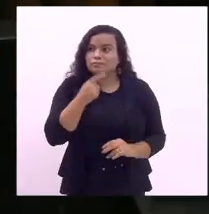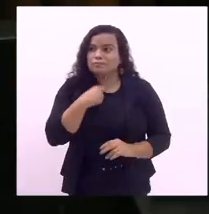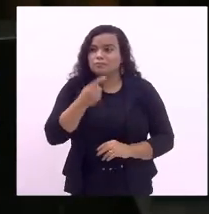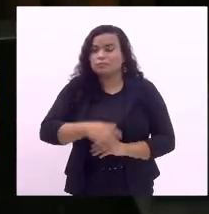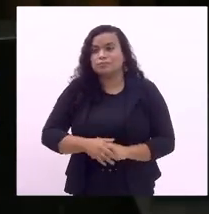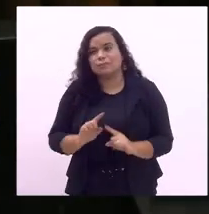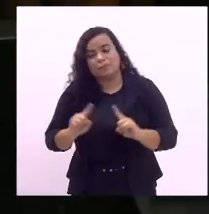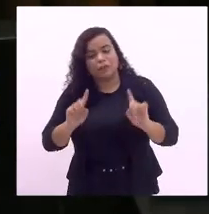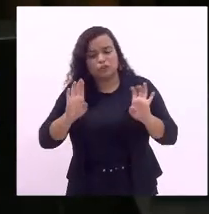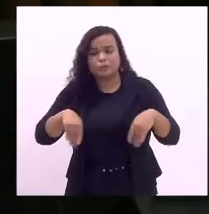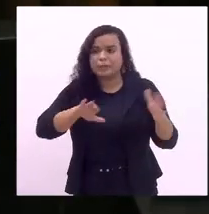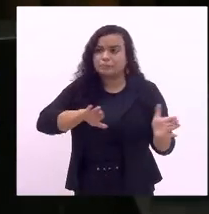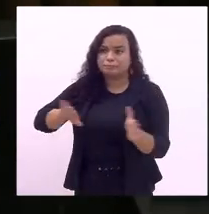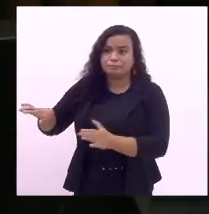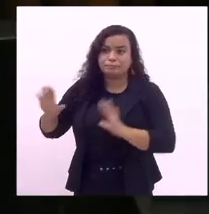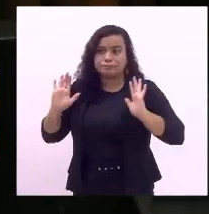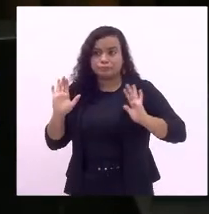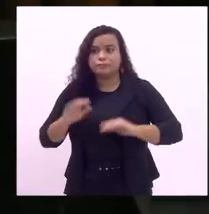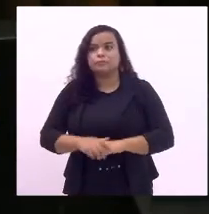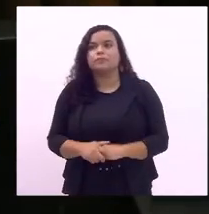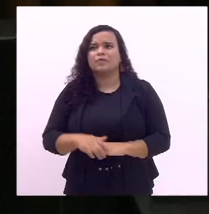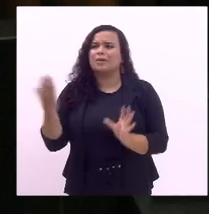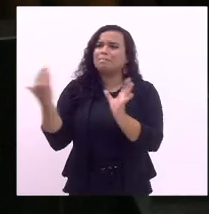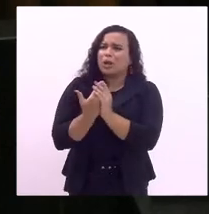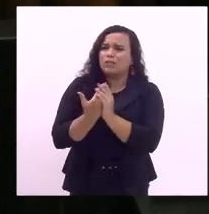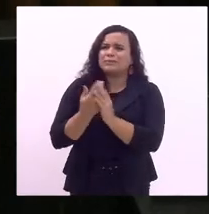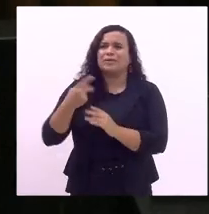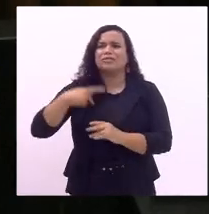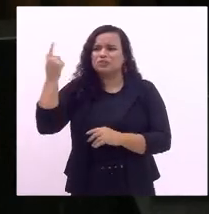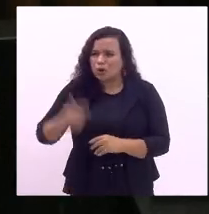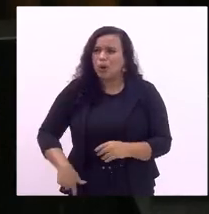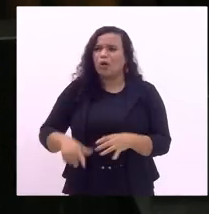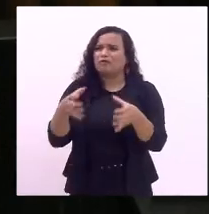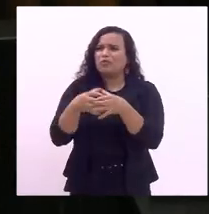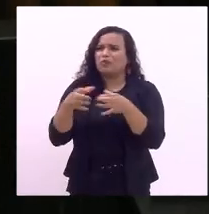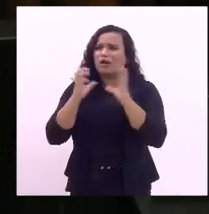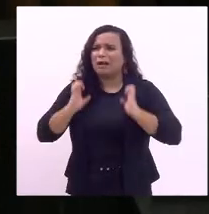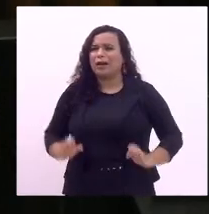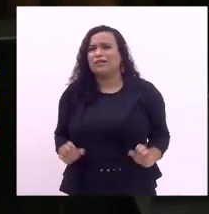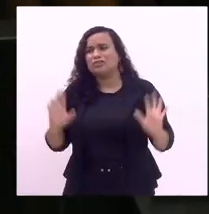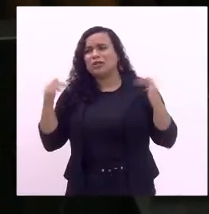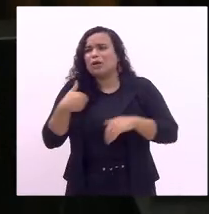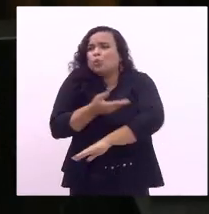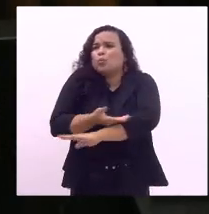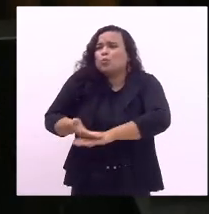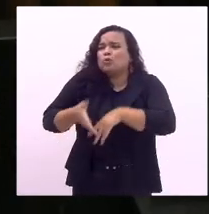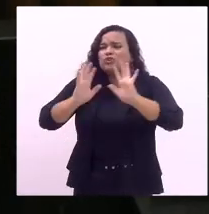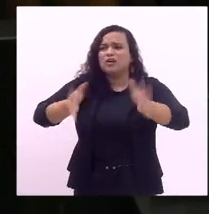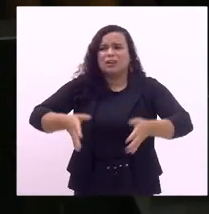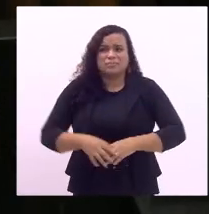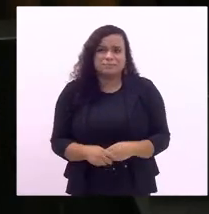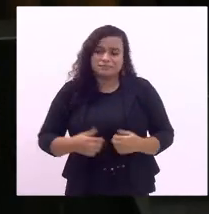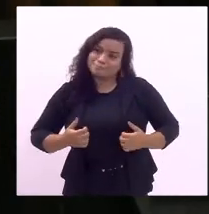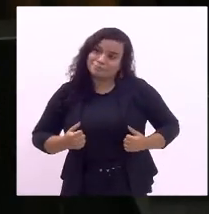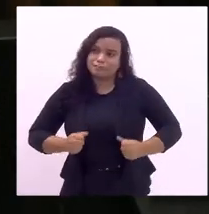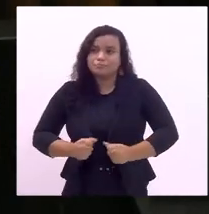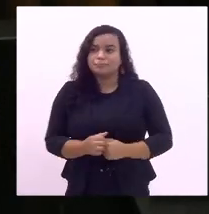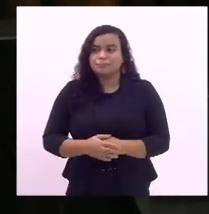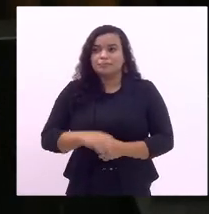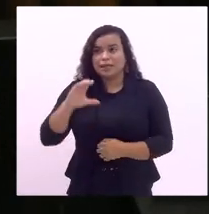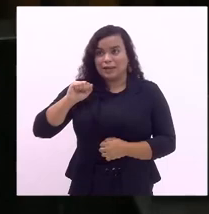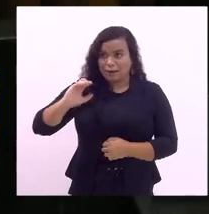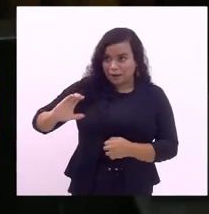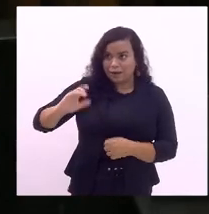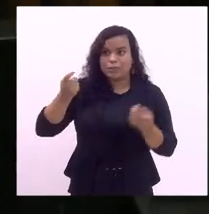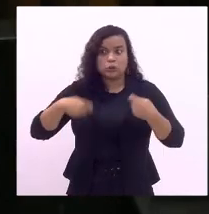Mas tudo bem, que venha mais um processo no Conselho de Ética contra mim, já estou acostumado. Ainda bem que para ser CAC não